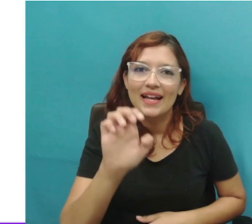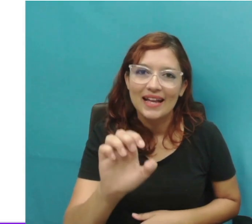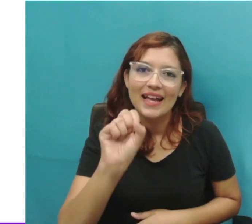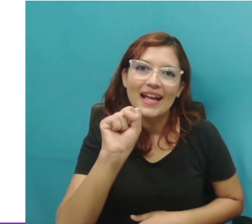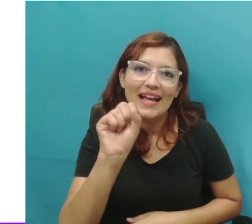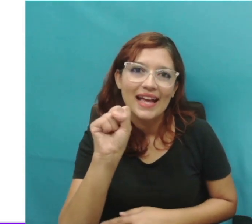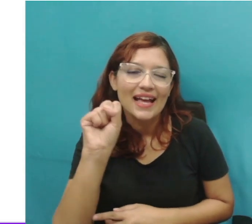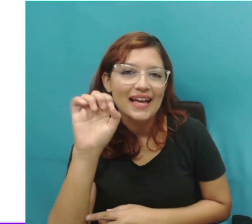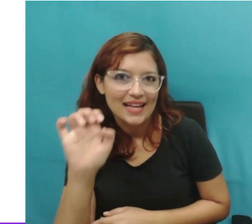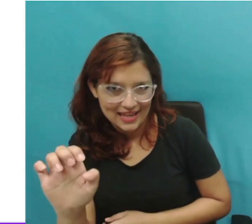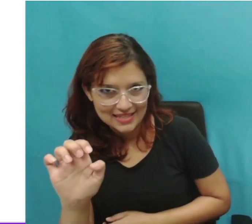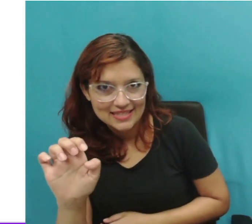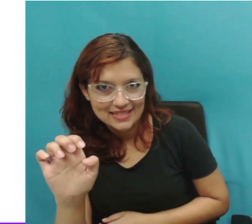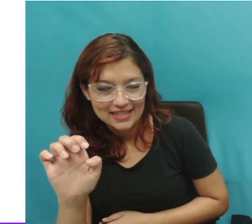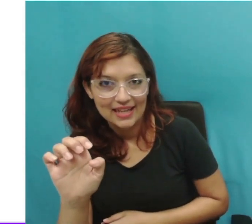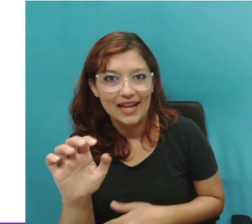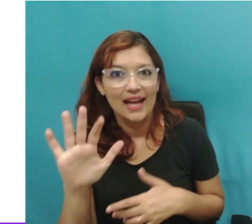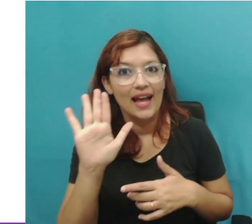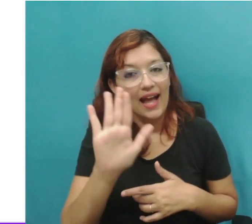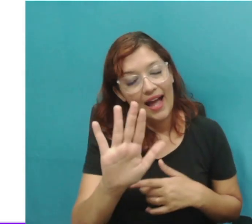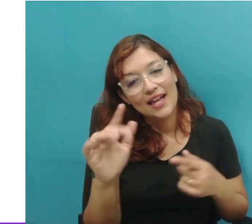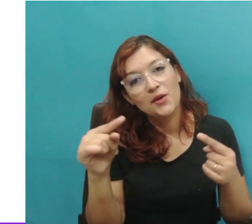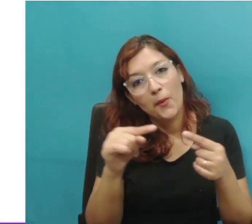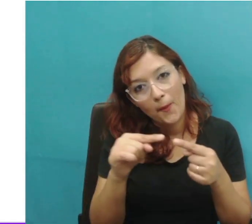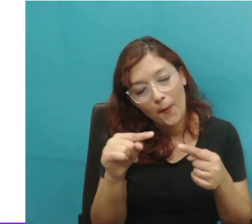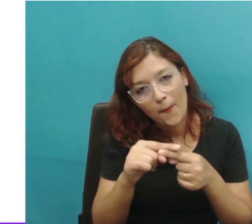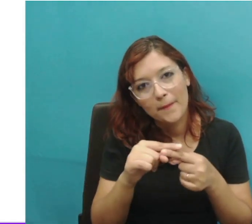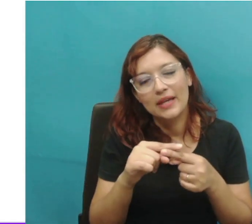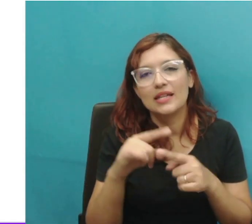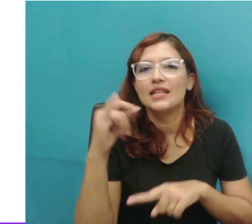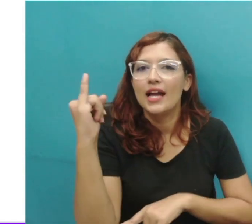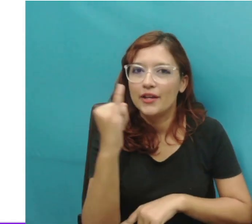Só usam esse.